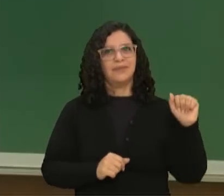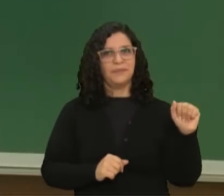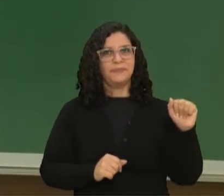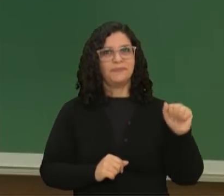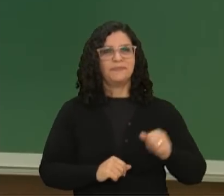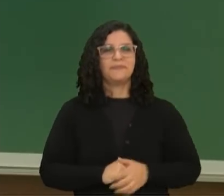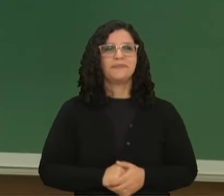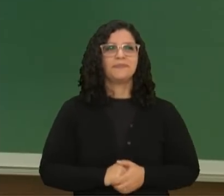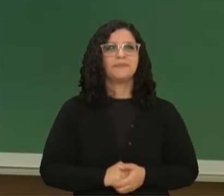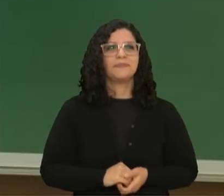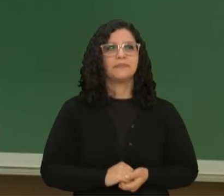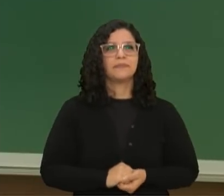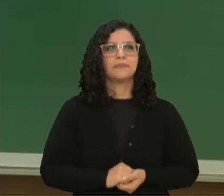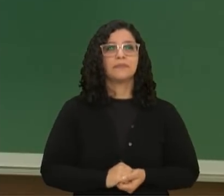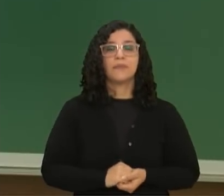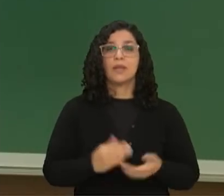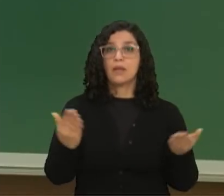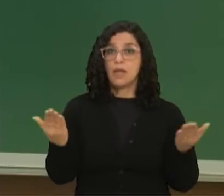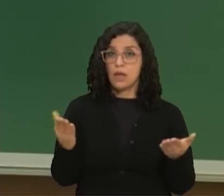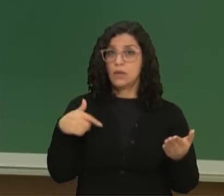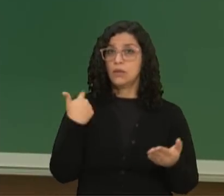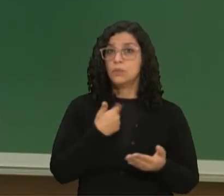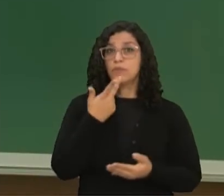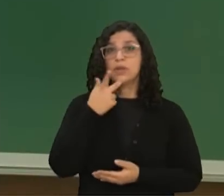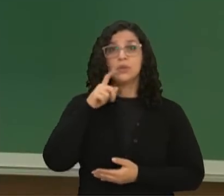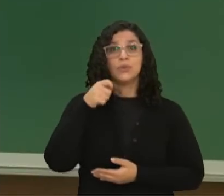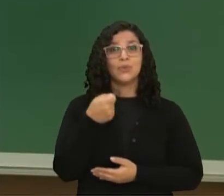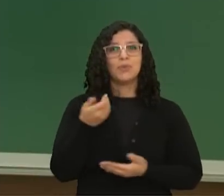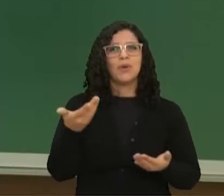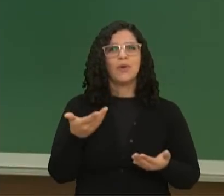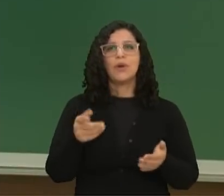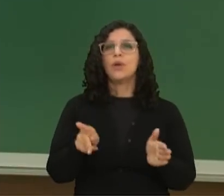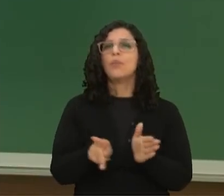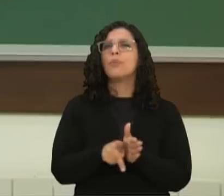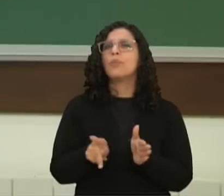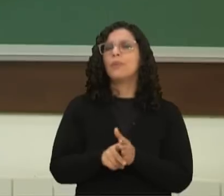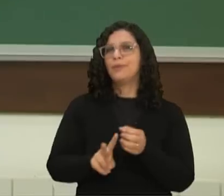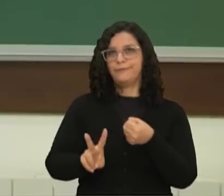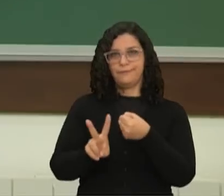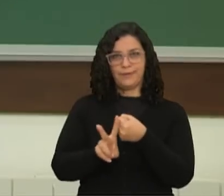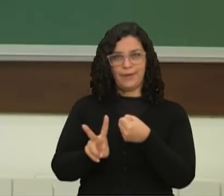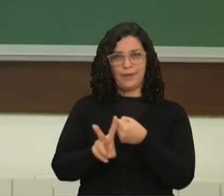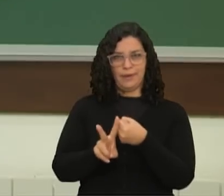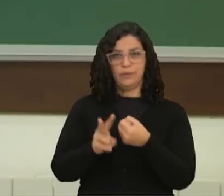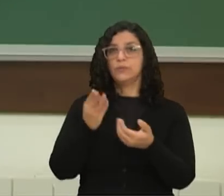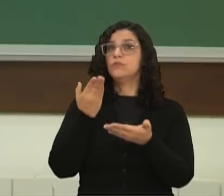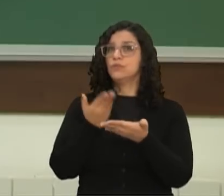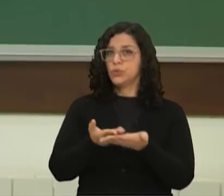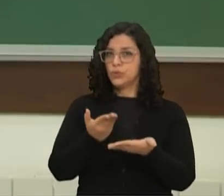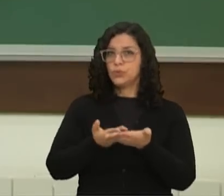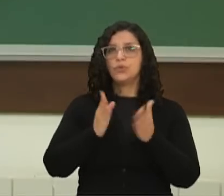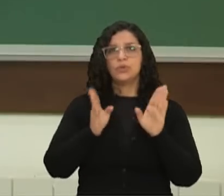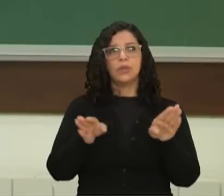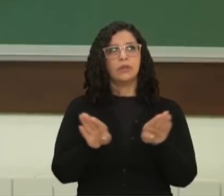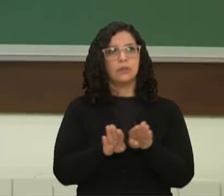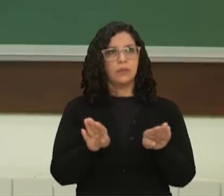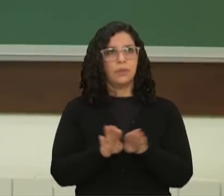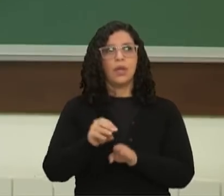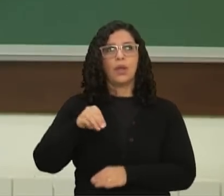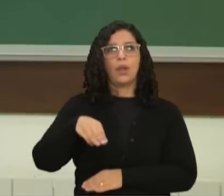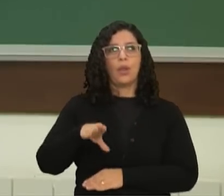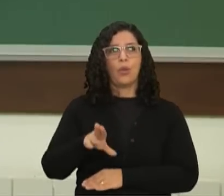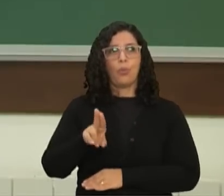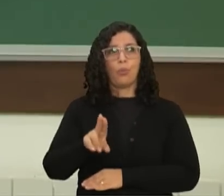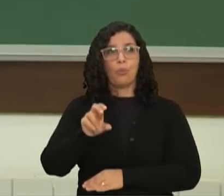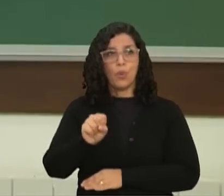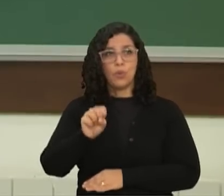A. E agora nós vamos falar um pouquinho do modal verbs. Nós já estudamos o must e o